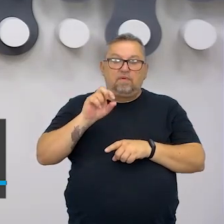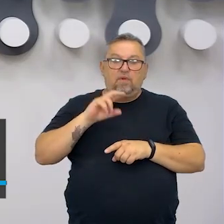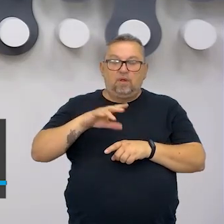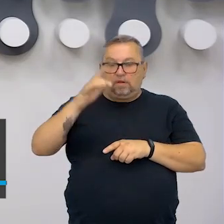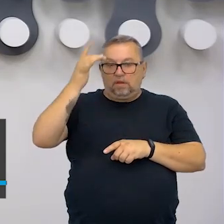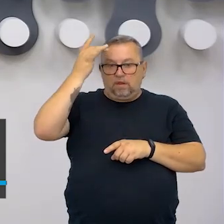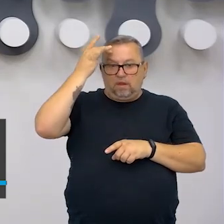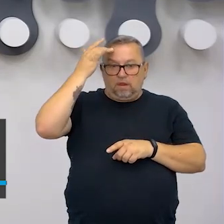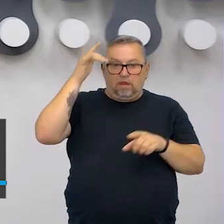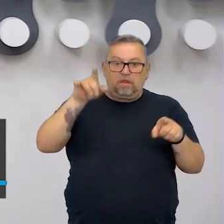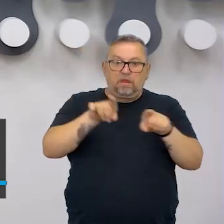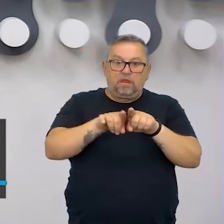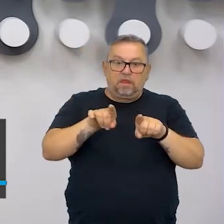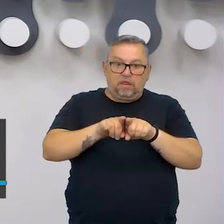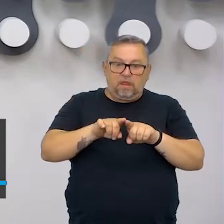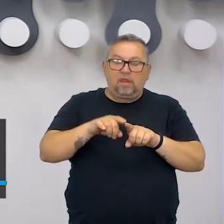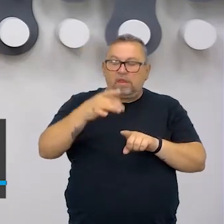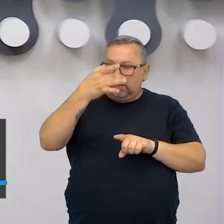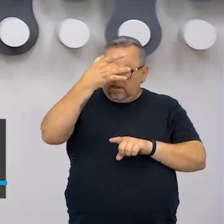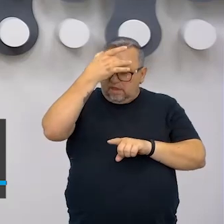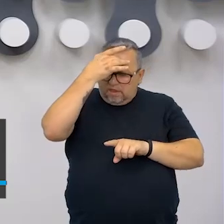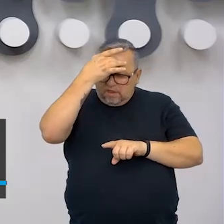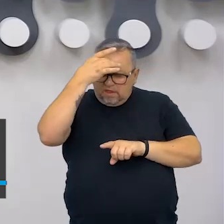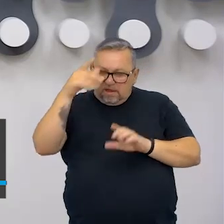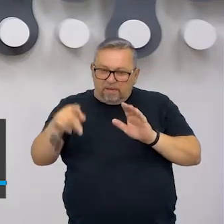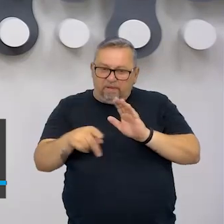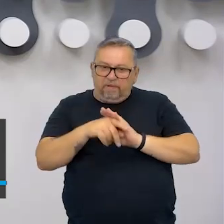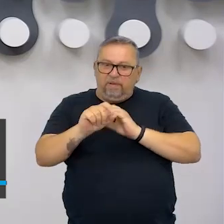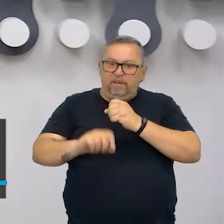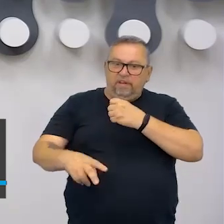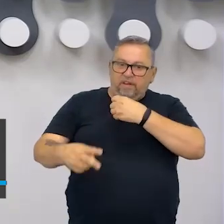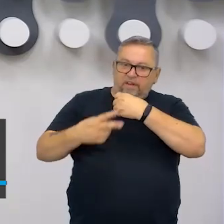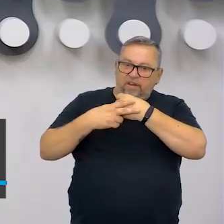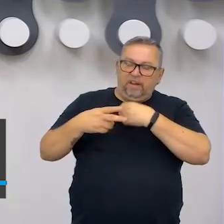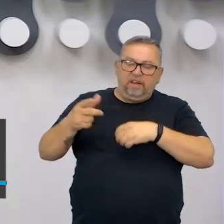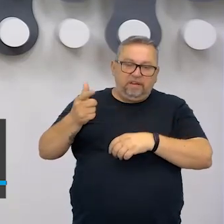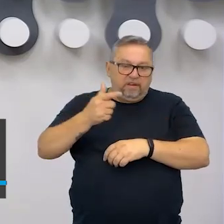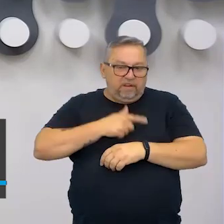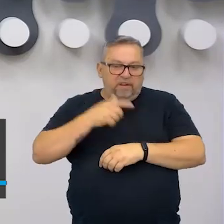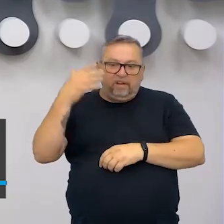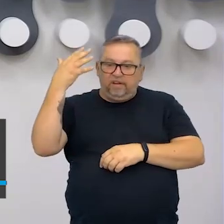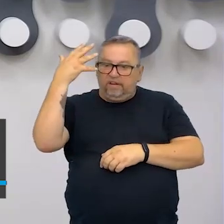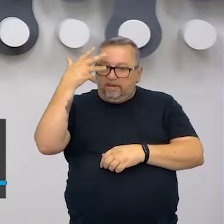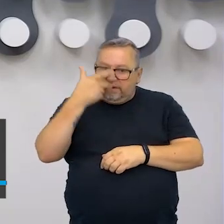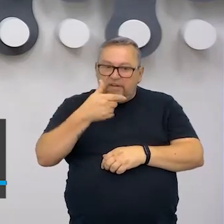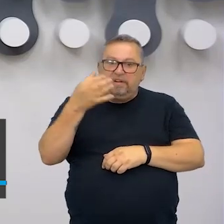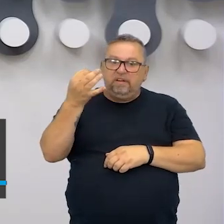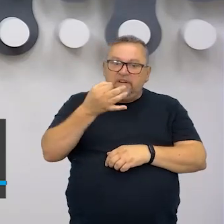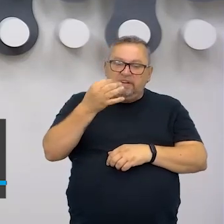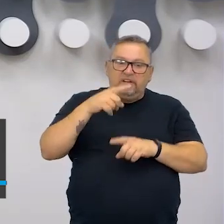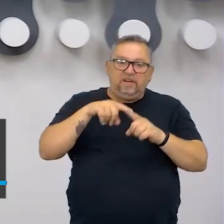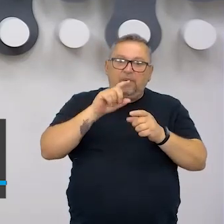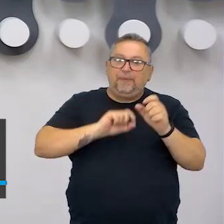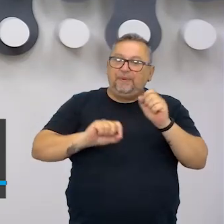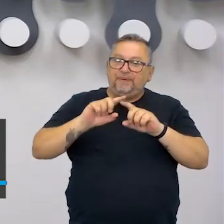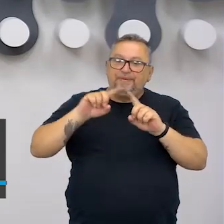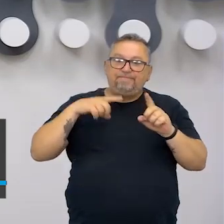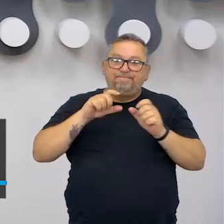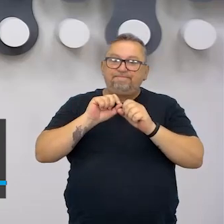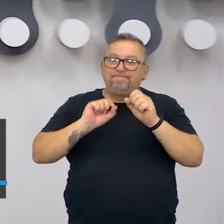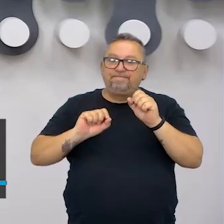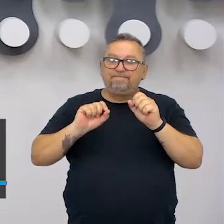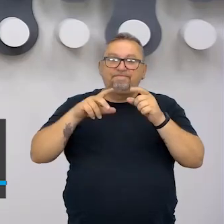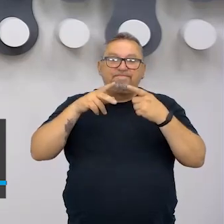morais, como também os valores estéticos, o que é o belo, o que é o feio e etc. E tudo isso vai